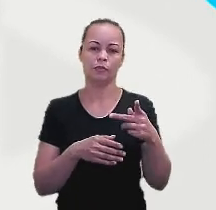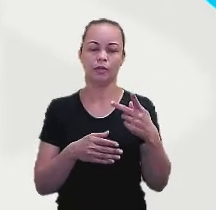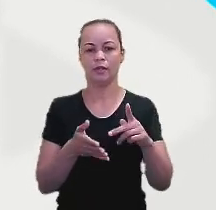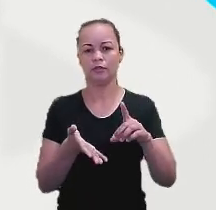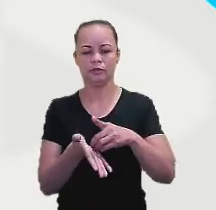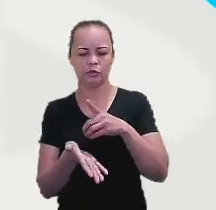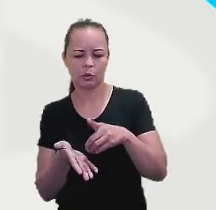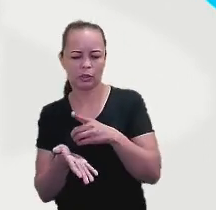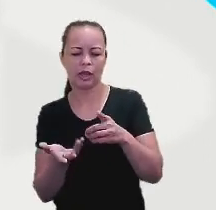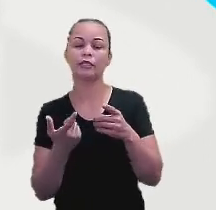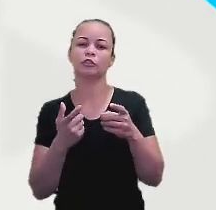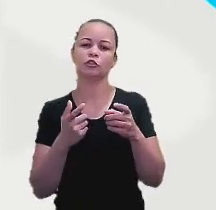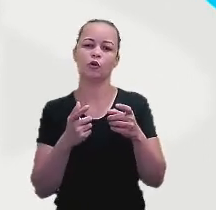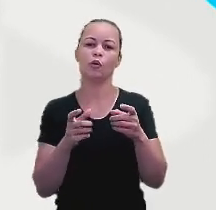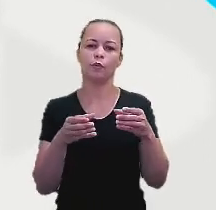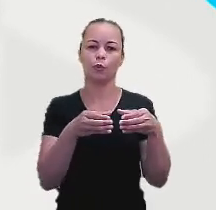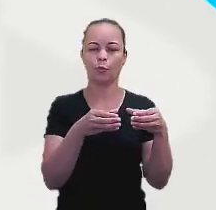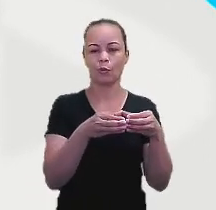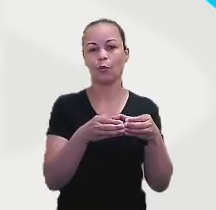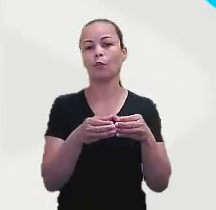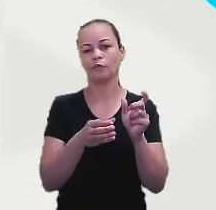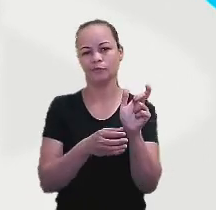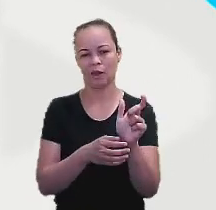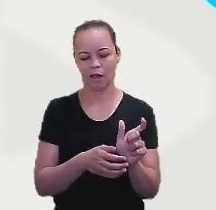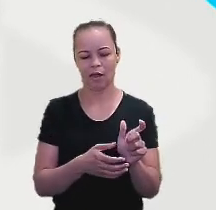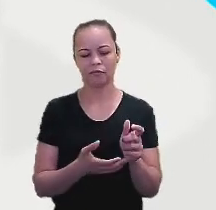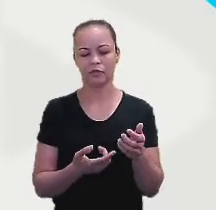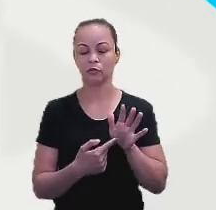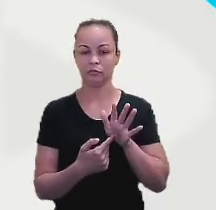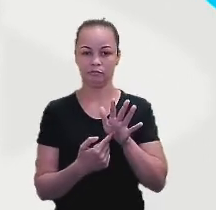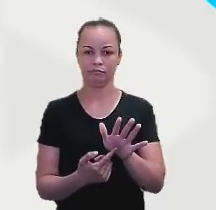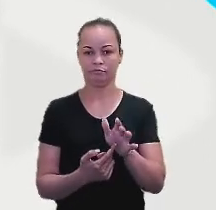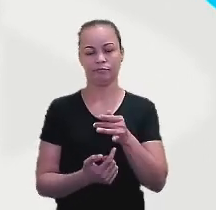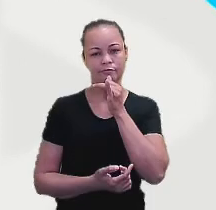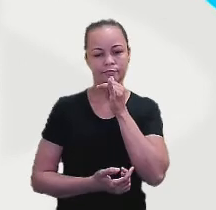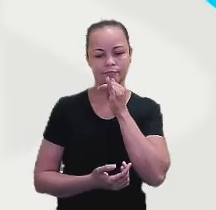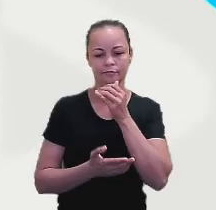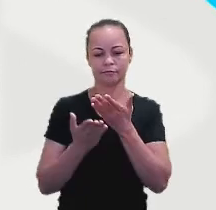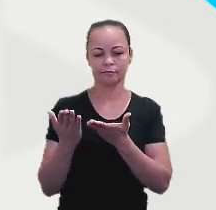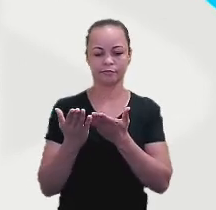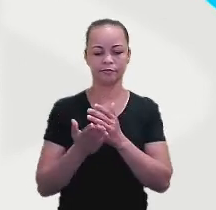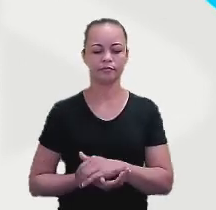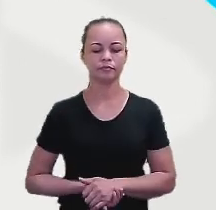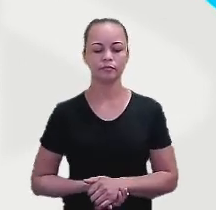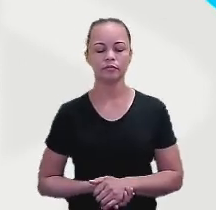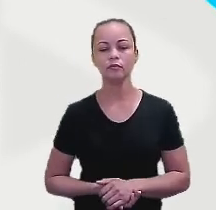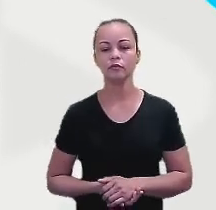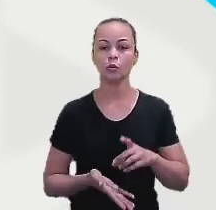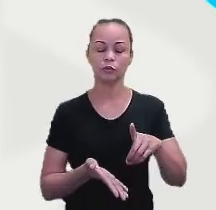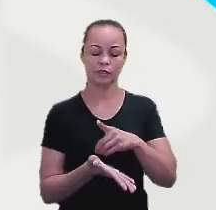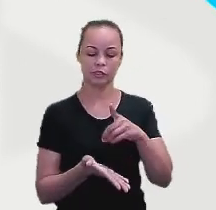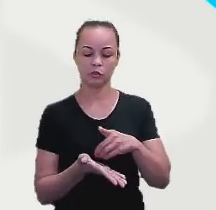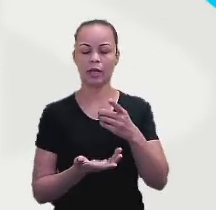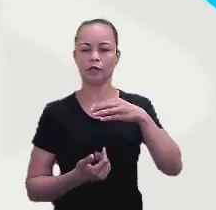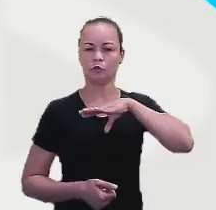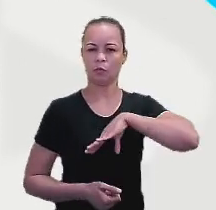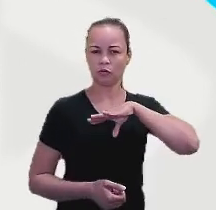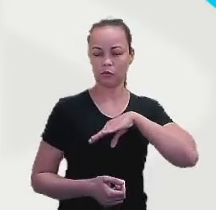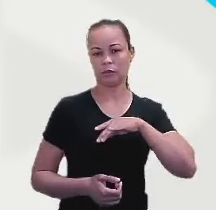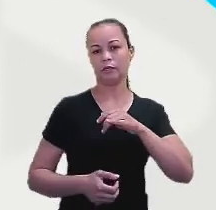algumas classes de palavras. Então, eu trouxe ele aqui como exemplo, onde diz que o dicionário da língua portuguesa